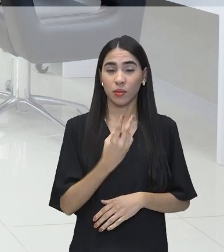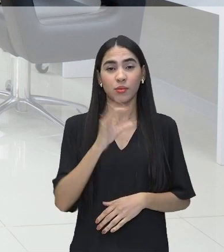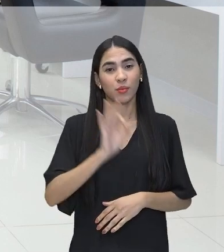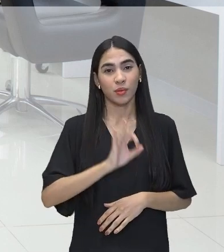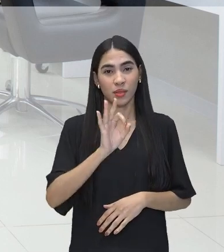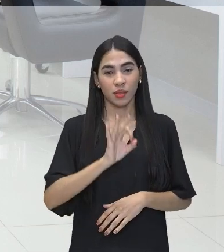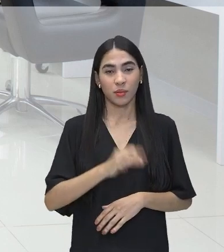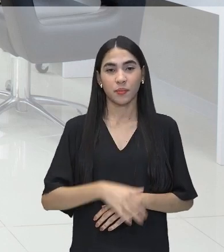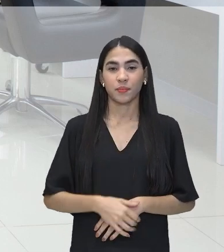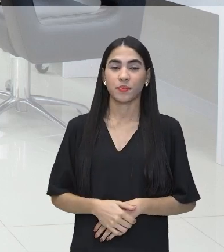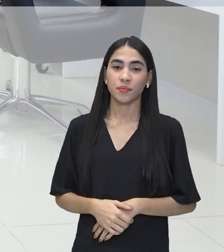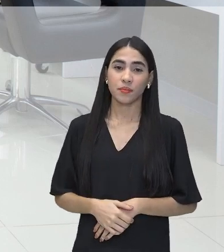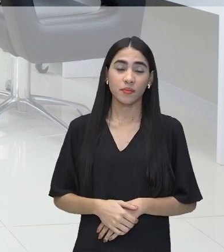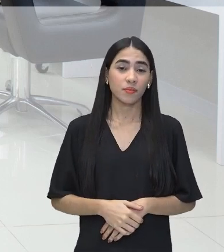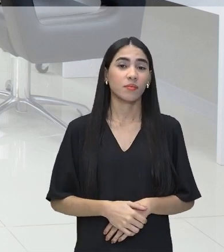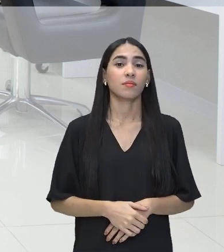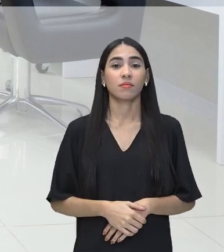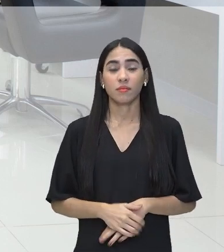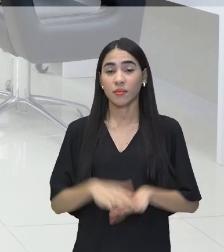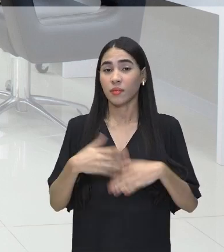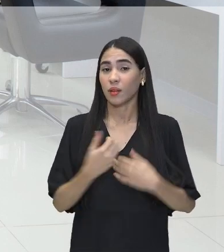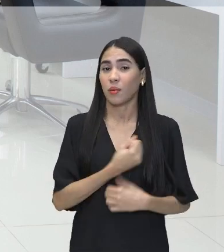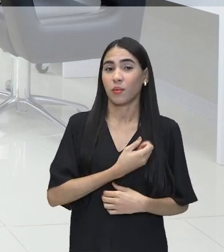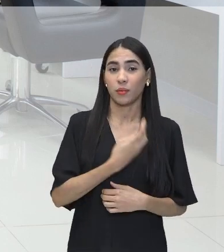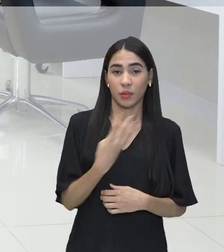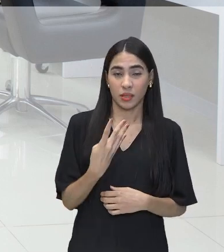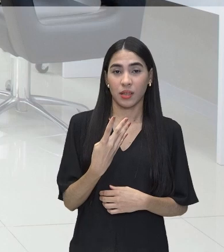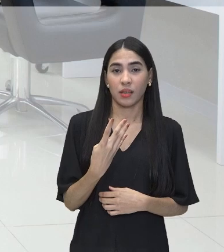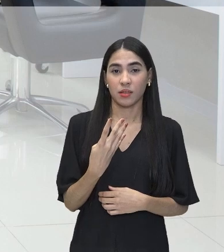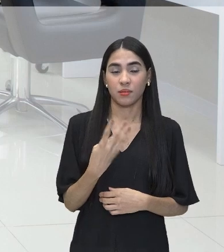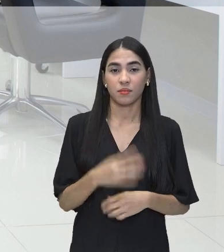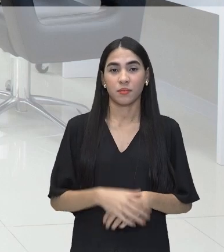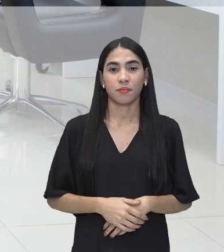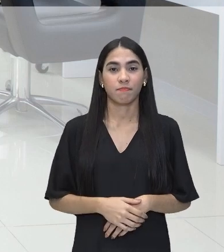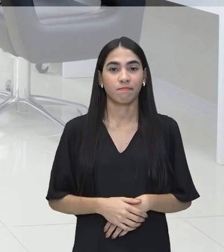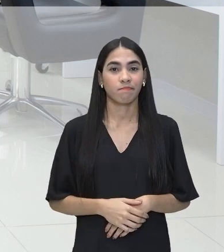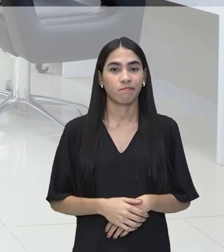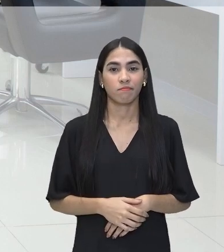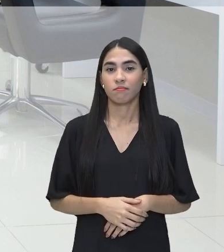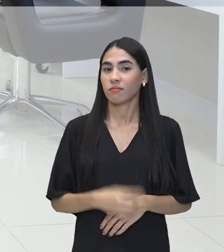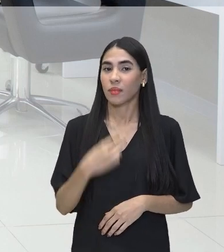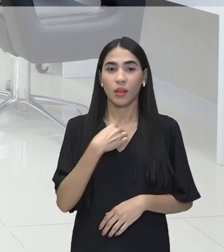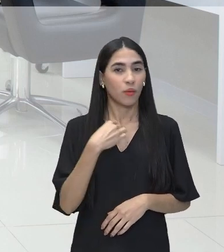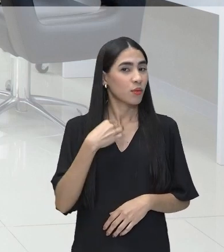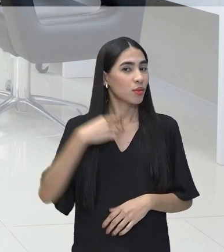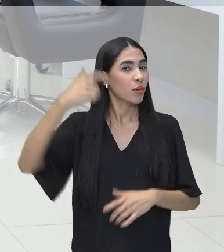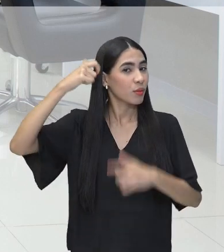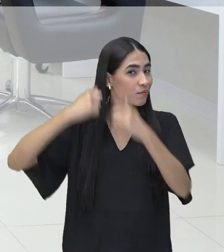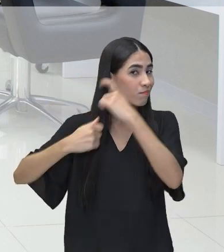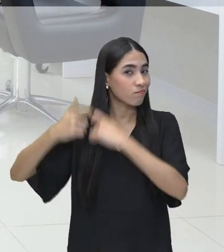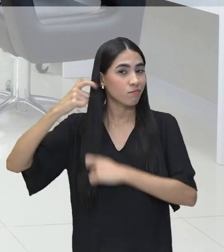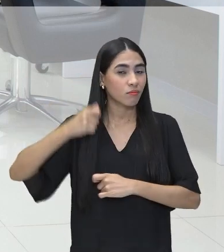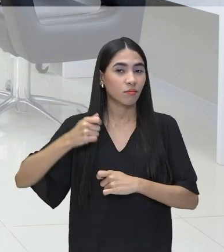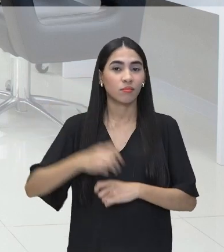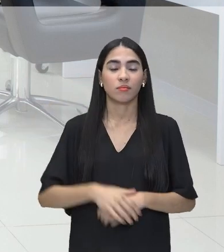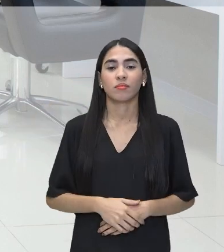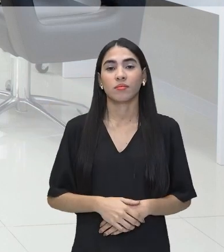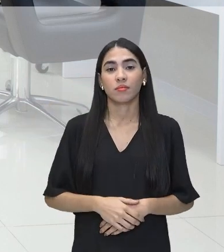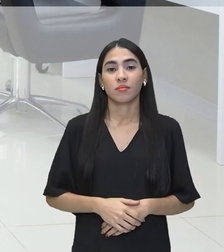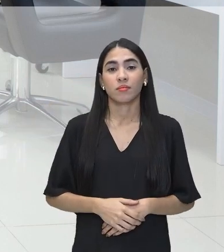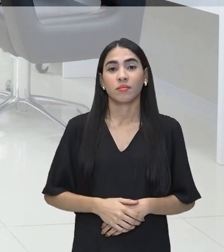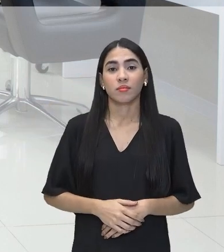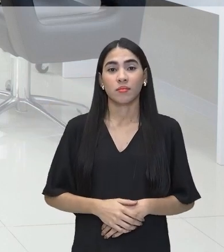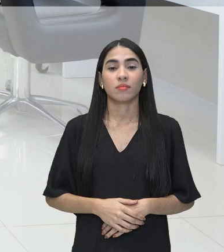0,2%. E nessa quantidade, ela não funciona como alisante.